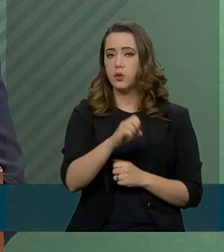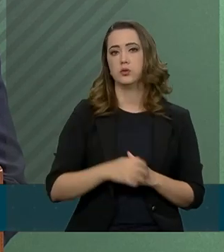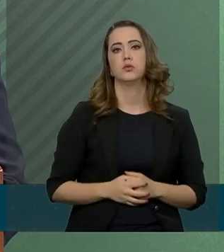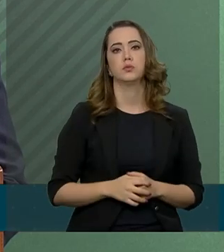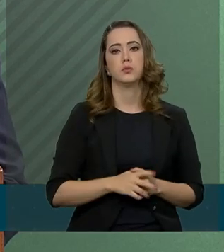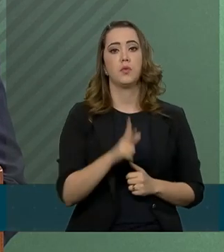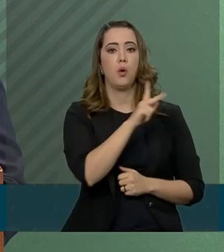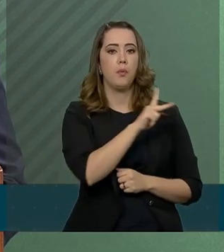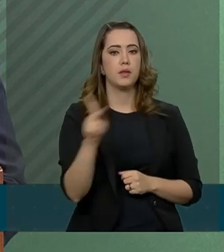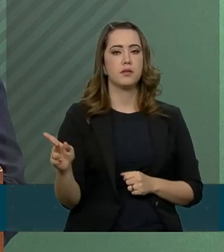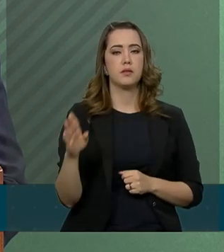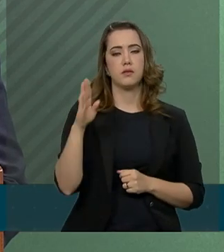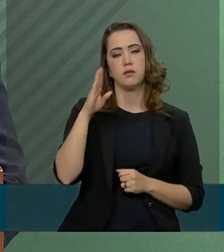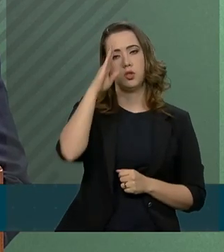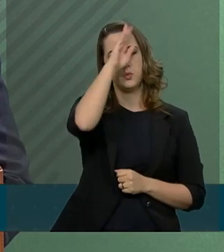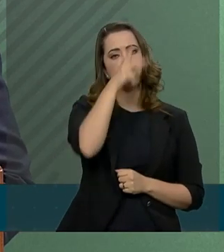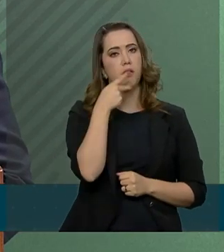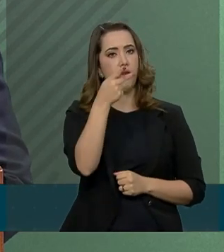essa ação de hackers,